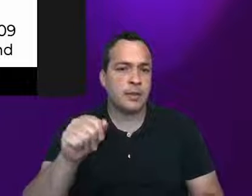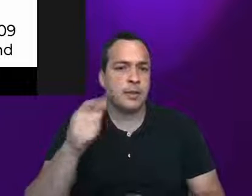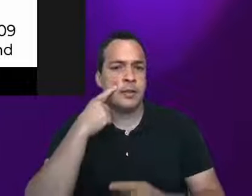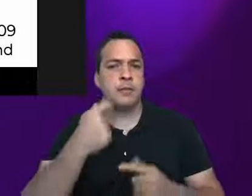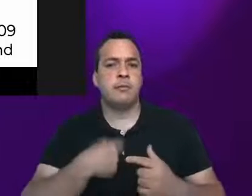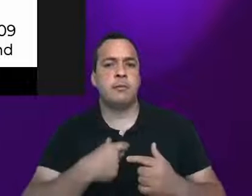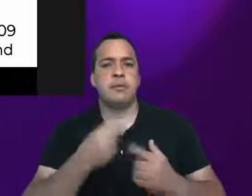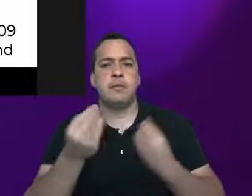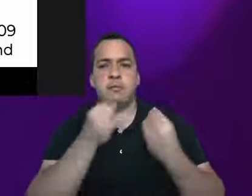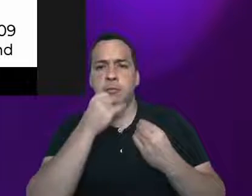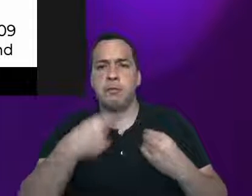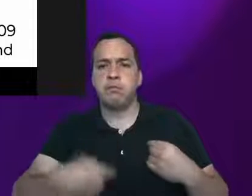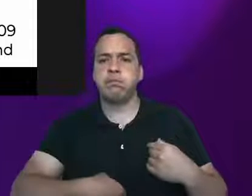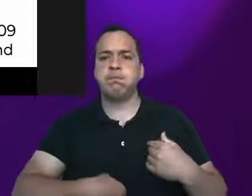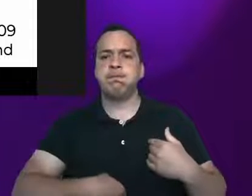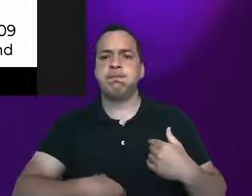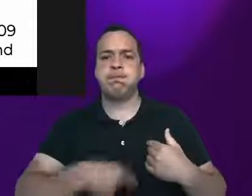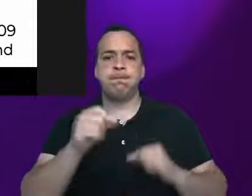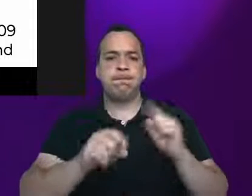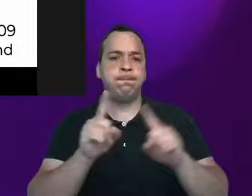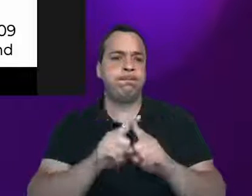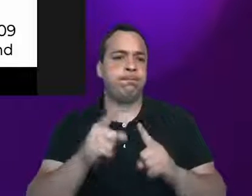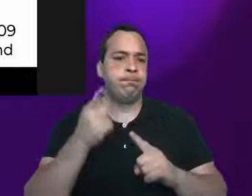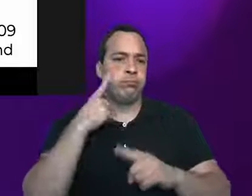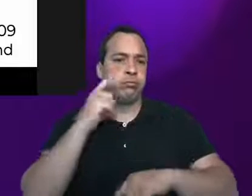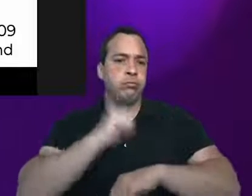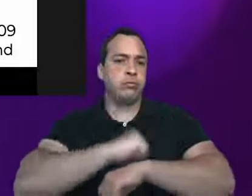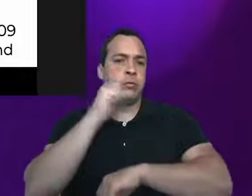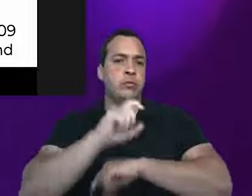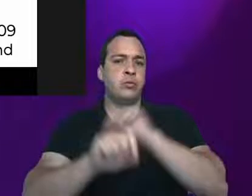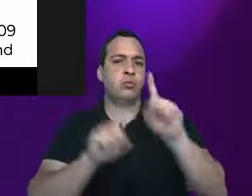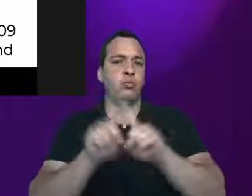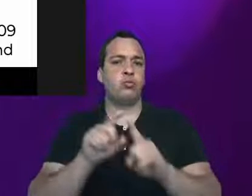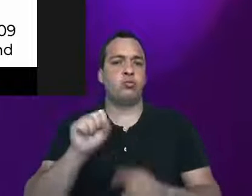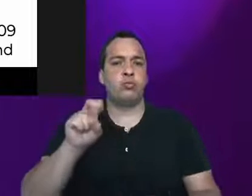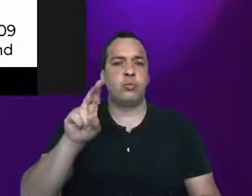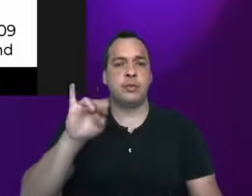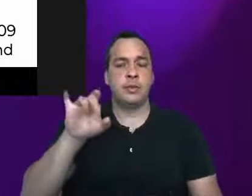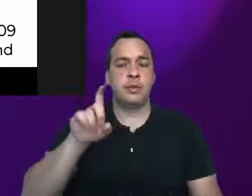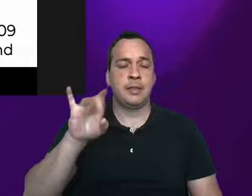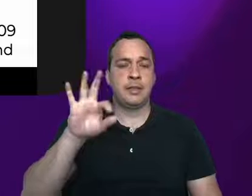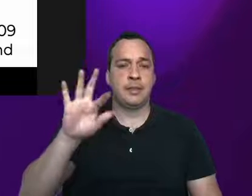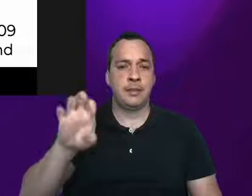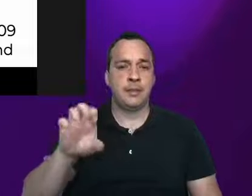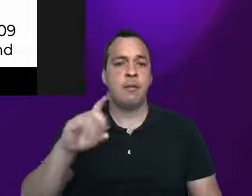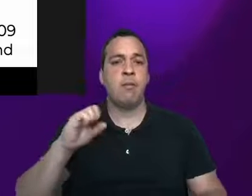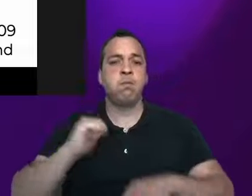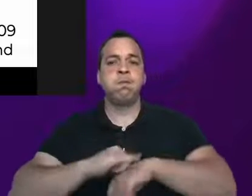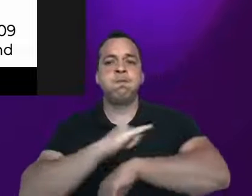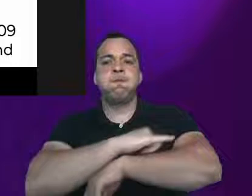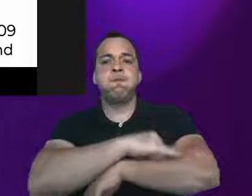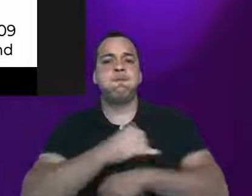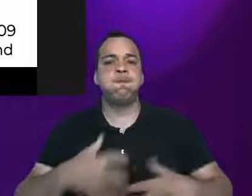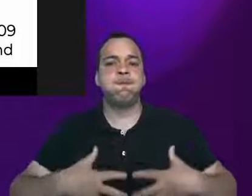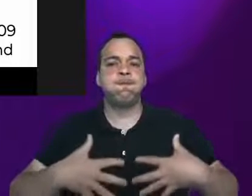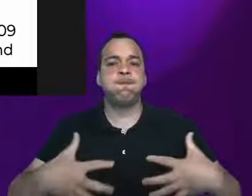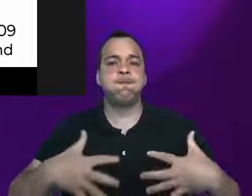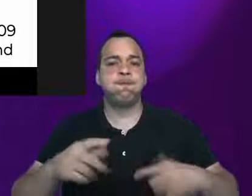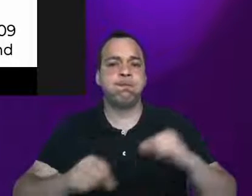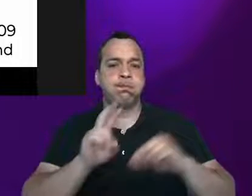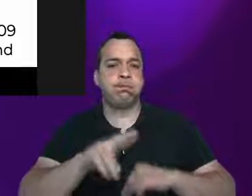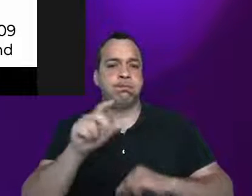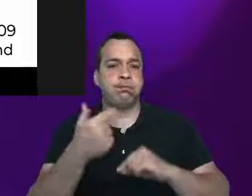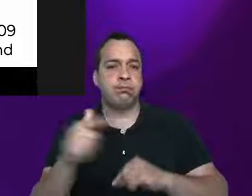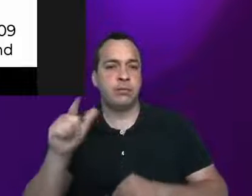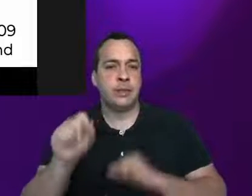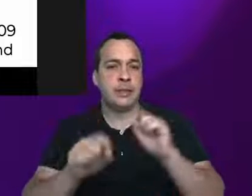ela principalmente na janela subestifoide, mas em pacientes muito obesos, muito edemaciados, podemos usar a janela